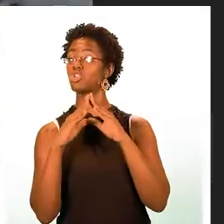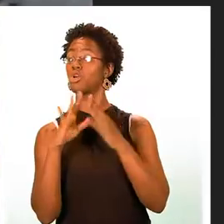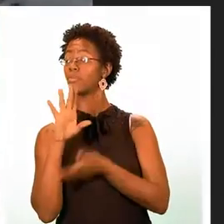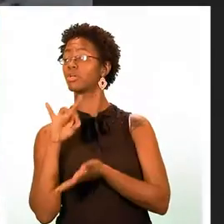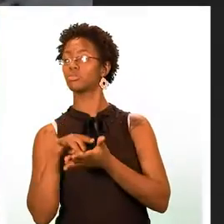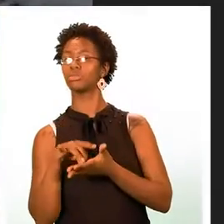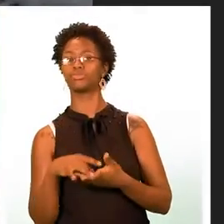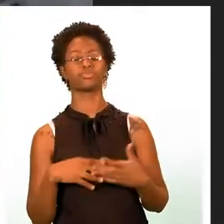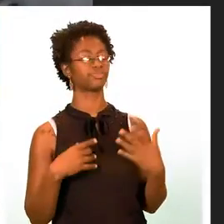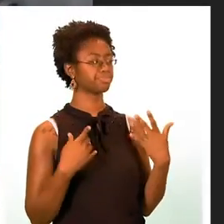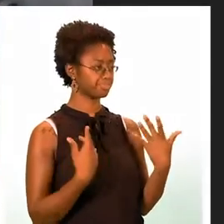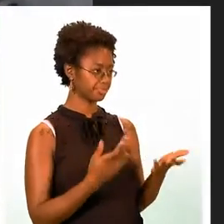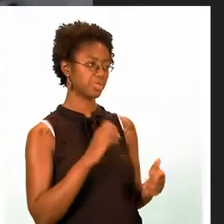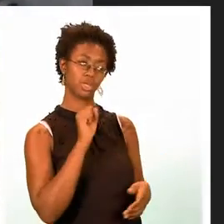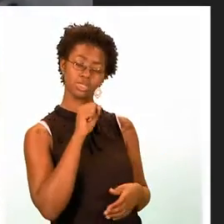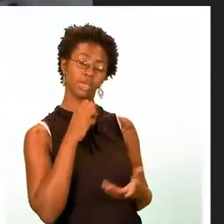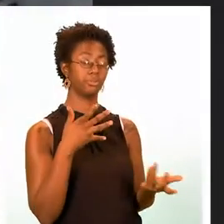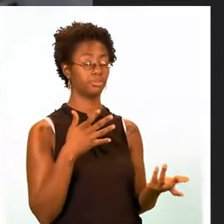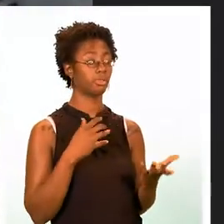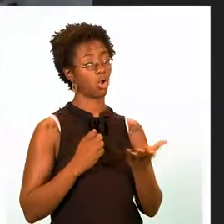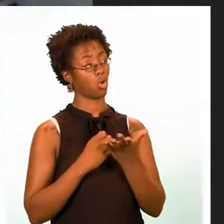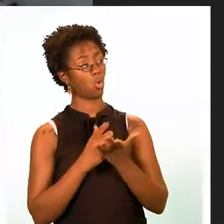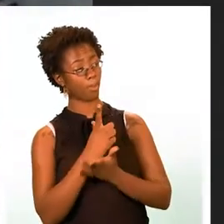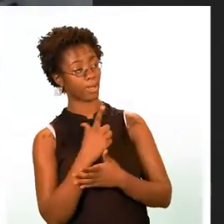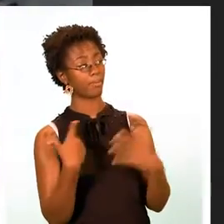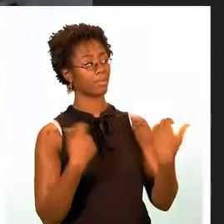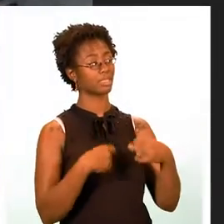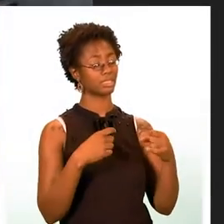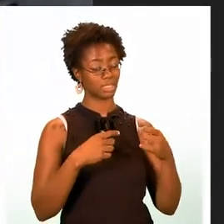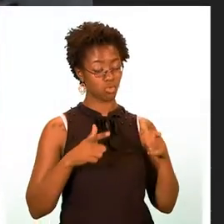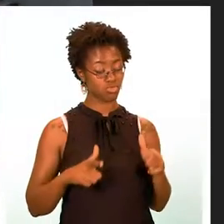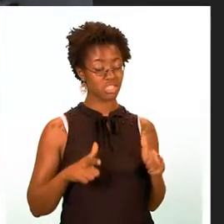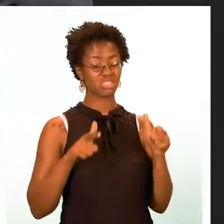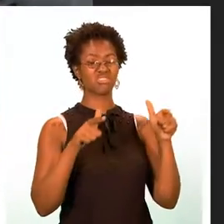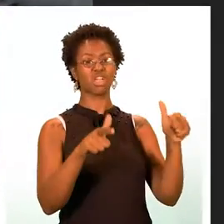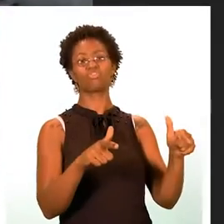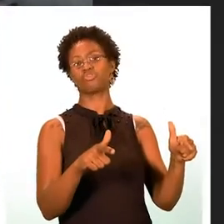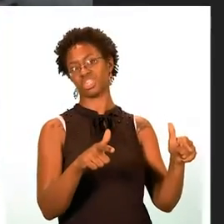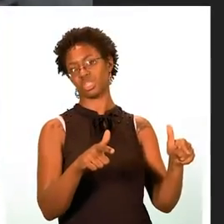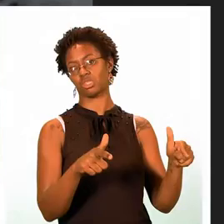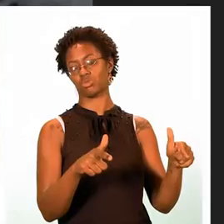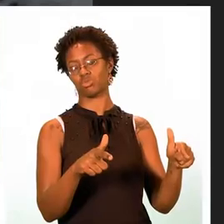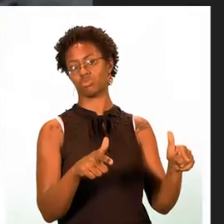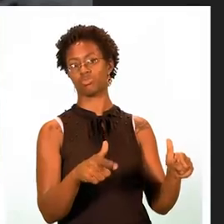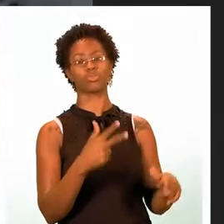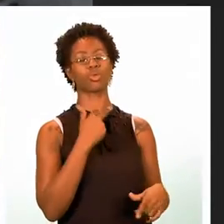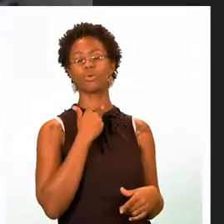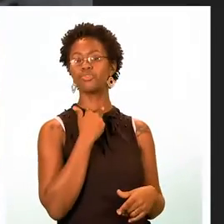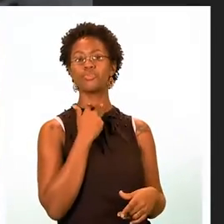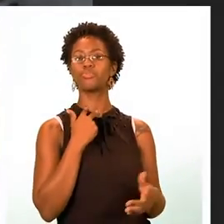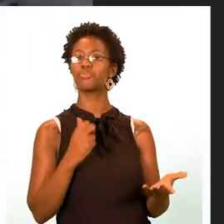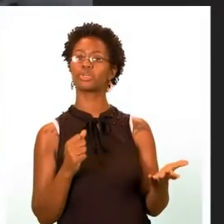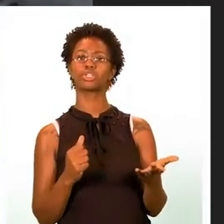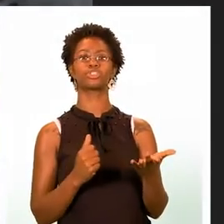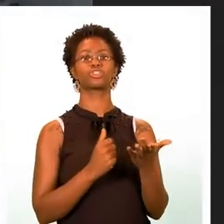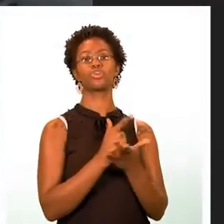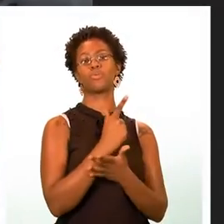joalheria? Para você comprar uma pedra, você tem que ter um certificado, né? Você não